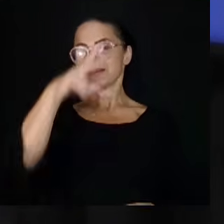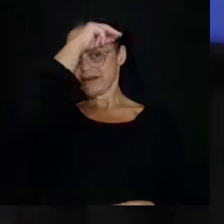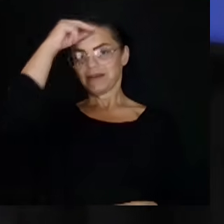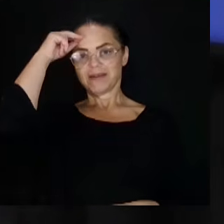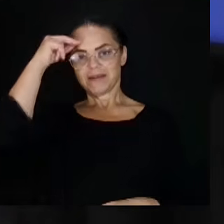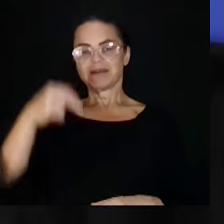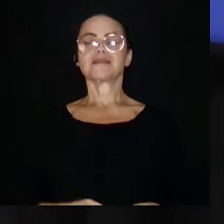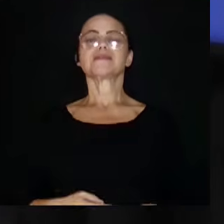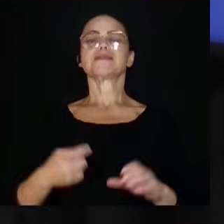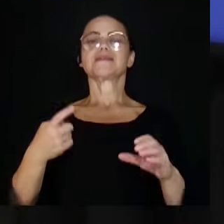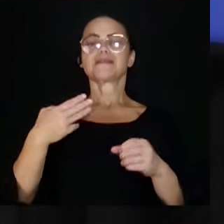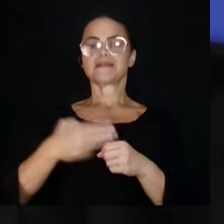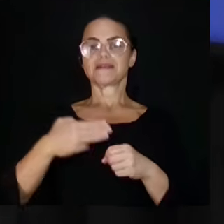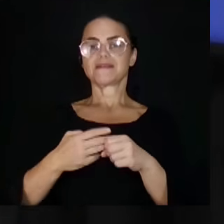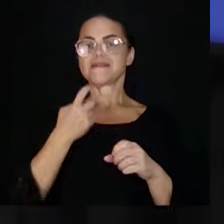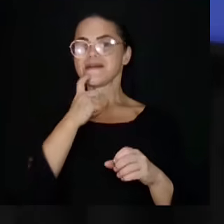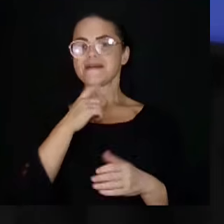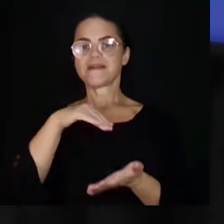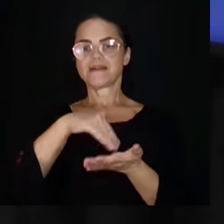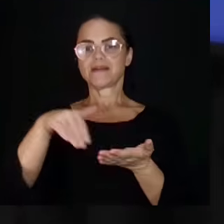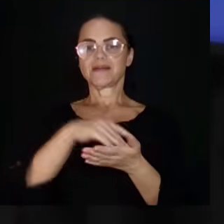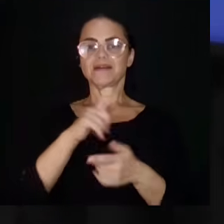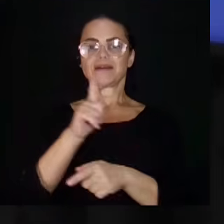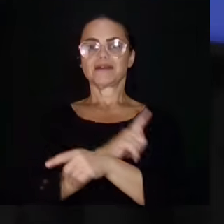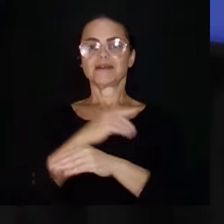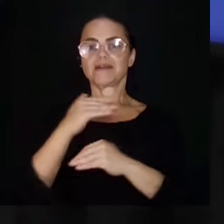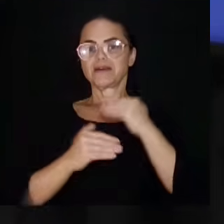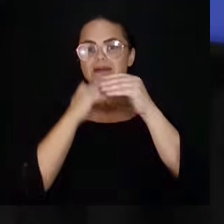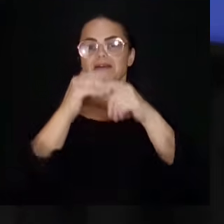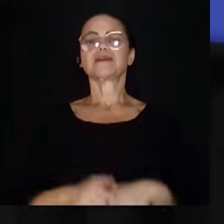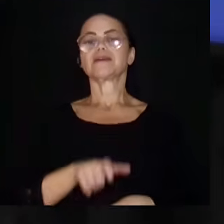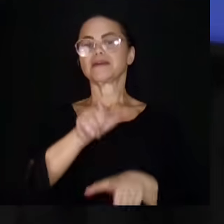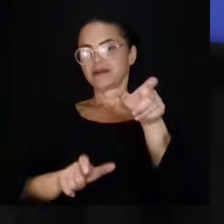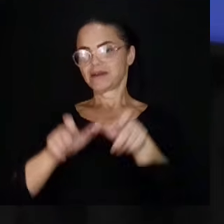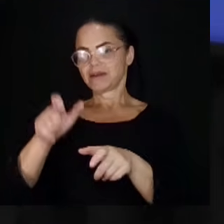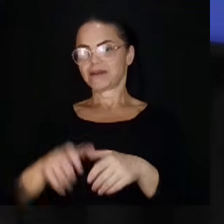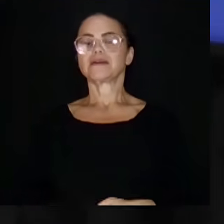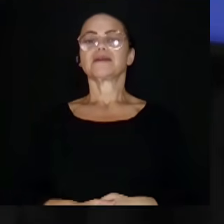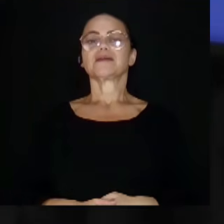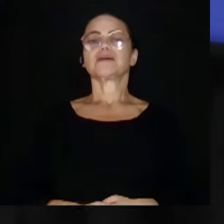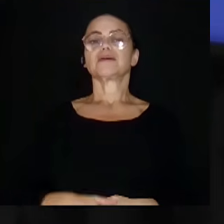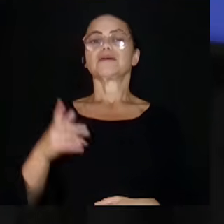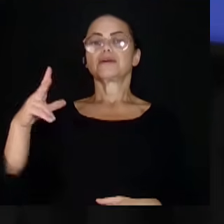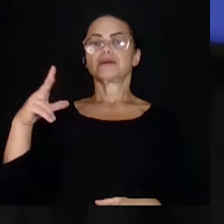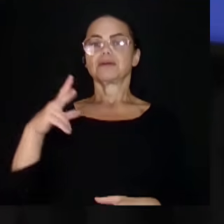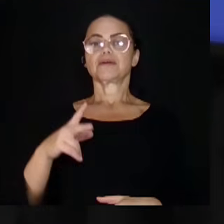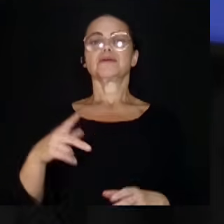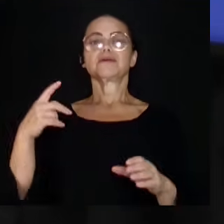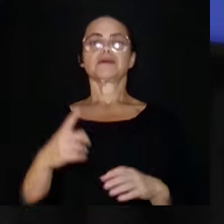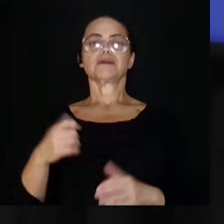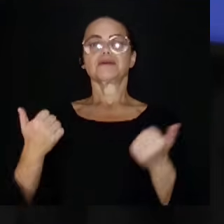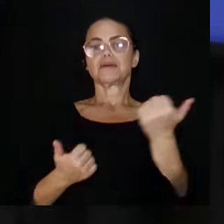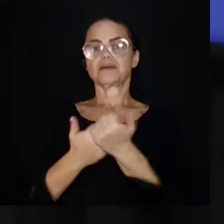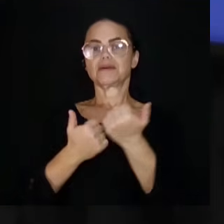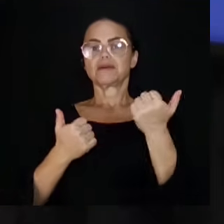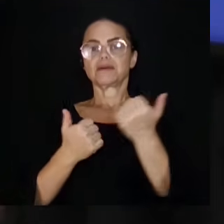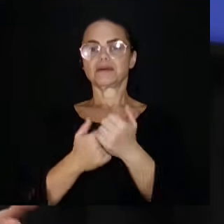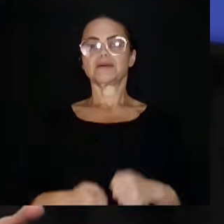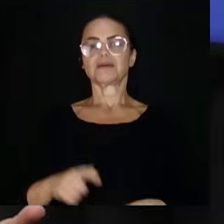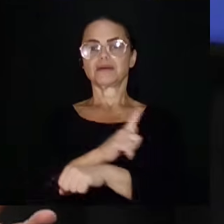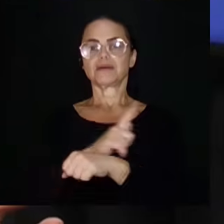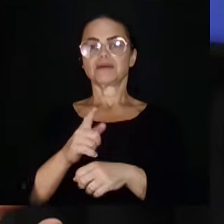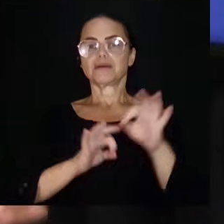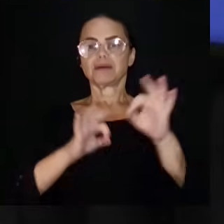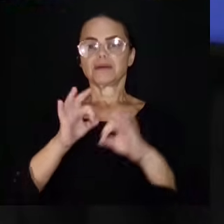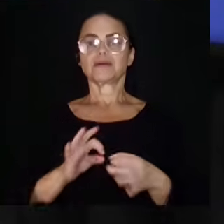à Secretaria de Gestão e Desenvolvimento de Pessoas, ao Departamento de Apoio à Gestão e Projetos Integrados, à